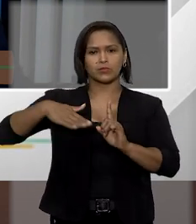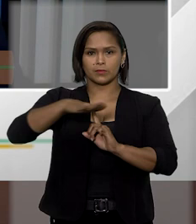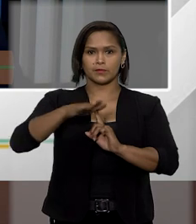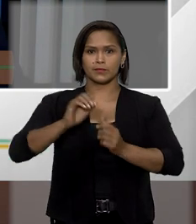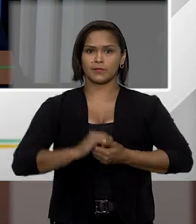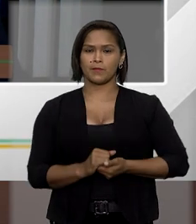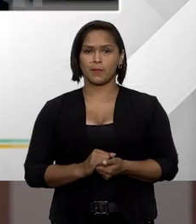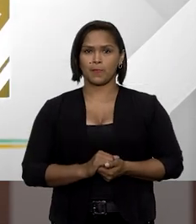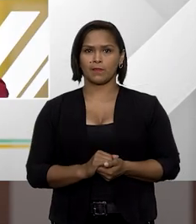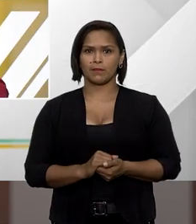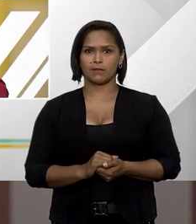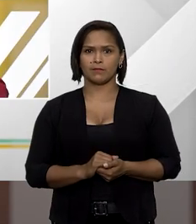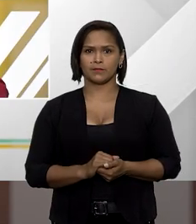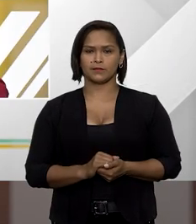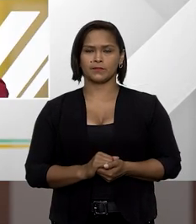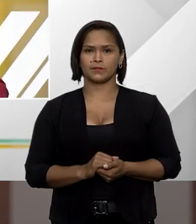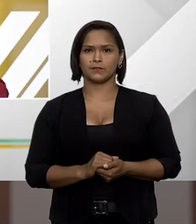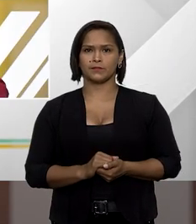sociedade.